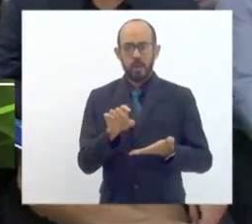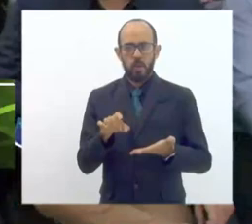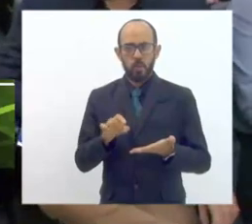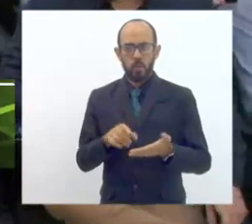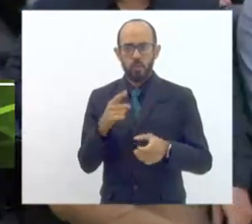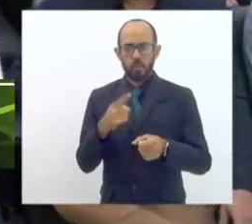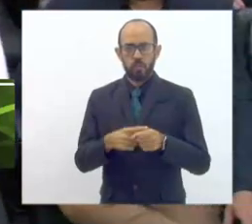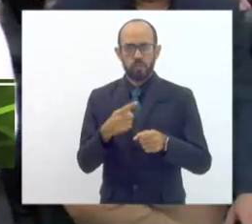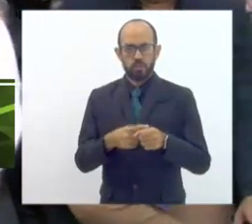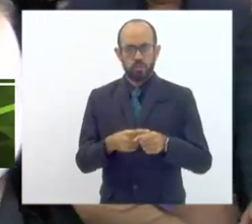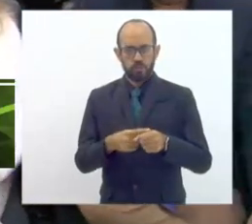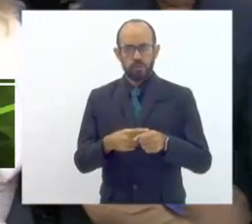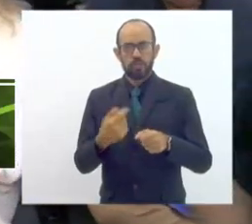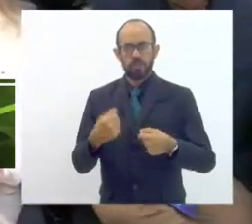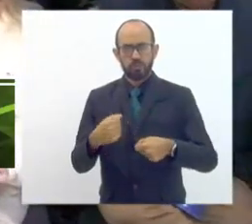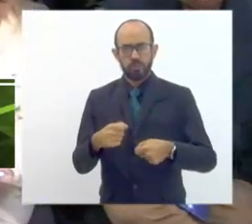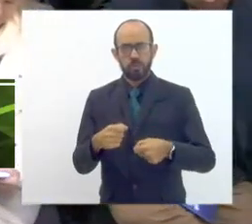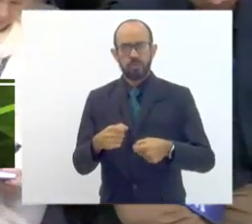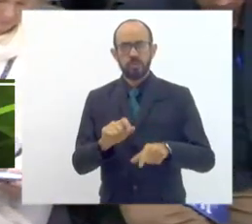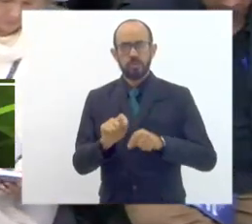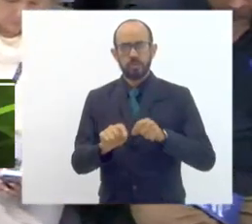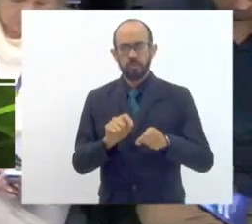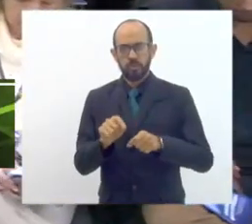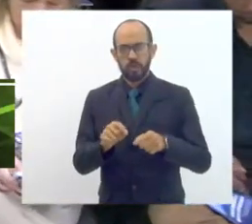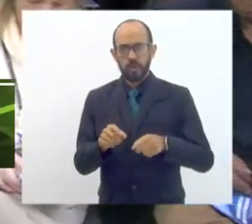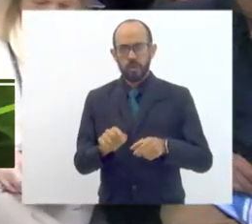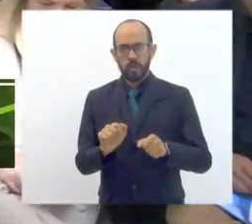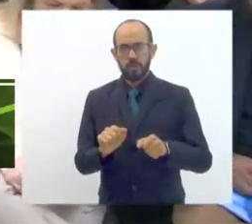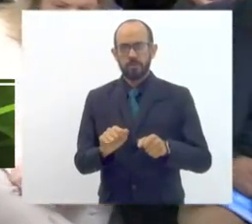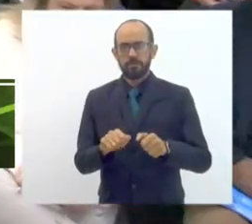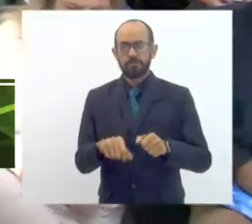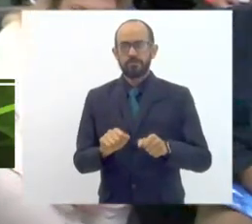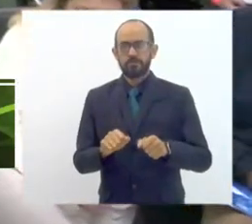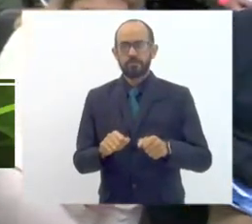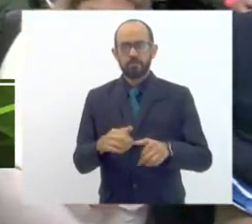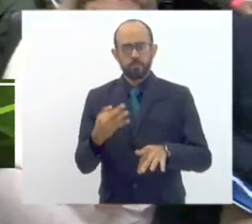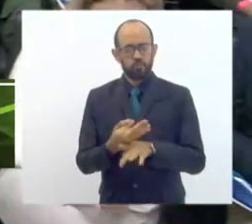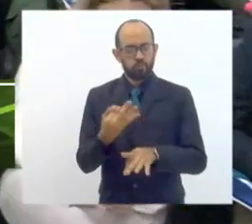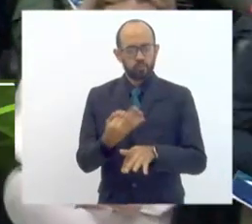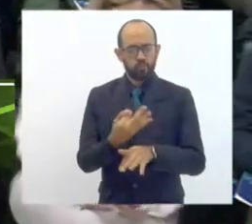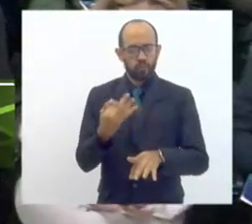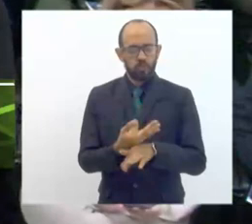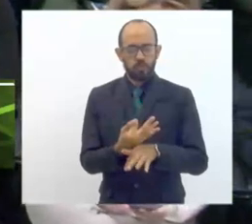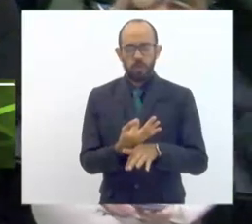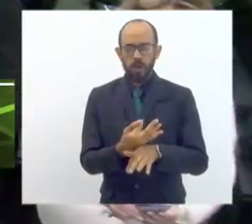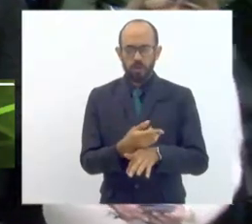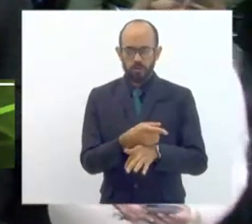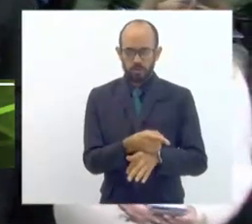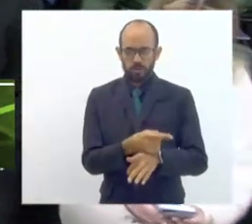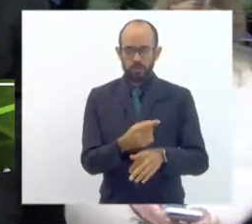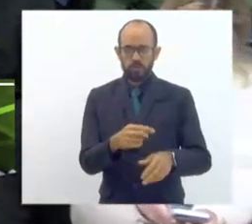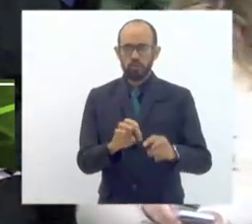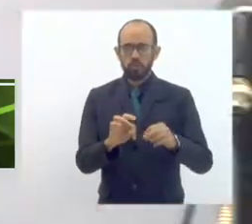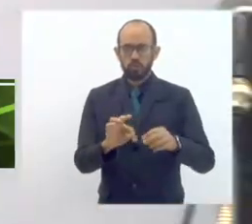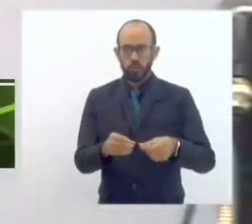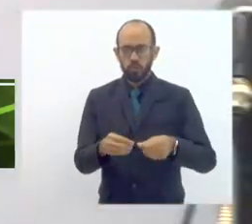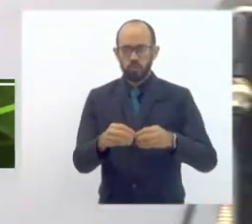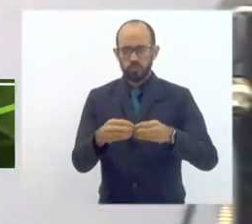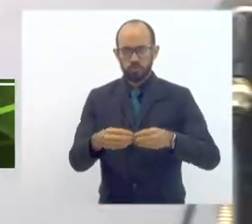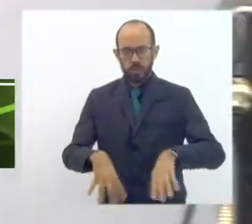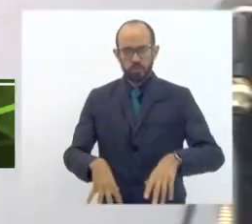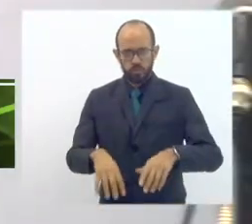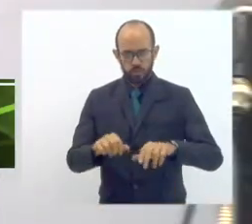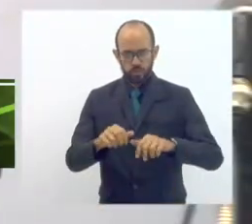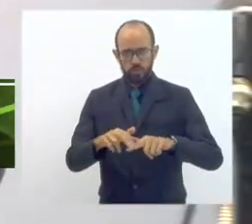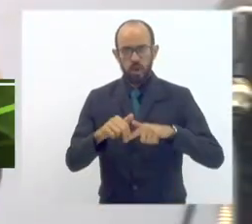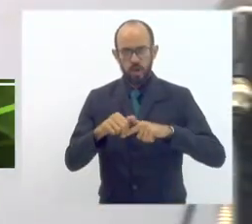que lidar com um passivo produzido durante a pandemia. Foi necessário a gente quase que parar